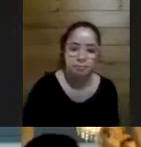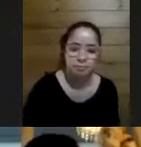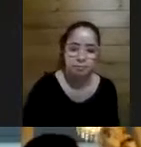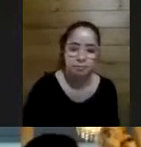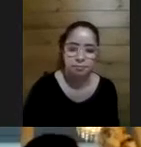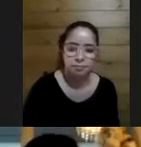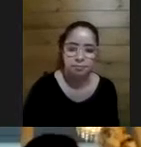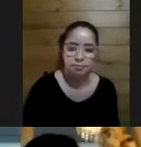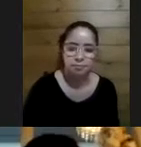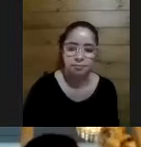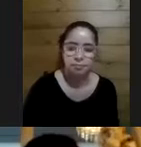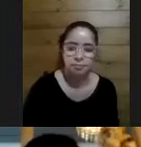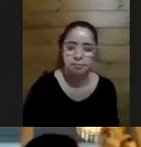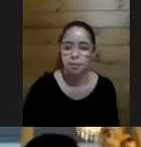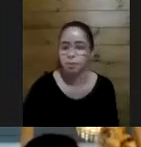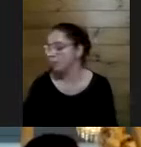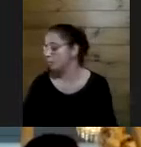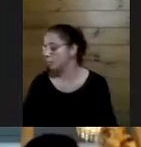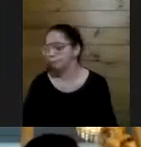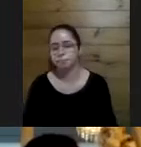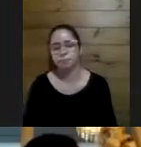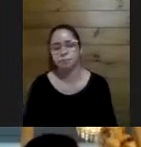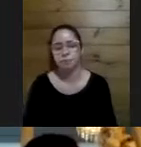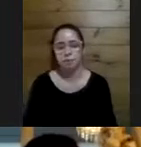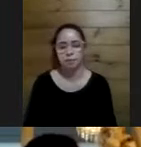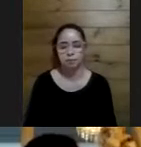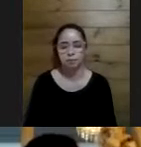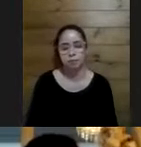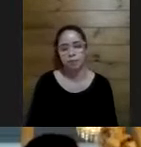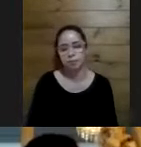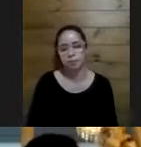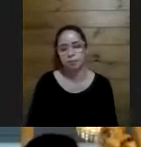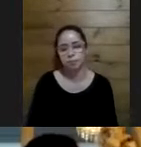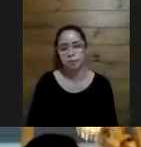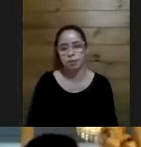entrou tão altivo, eu achei que aquele sinal estava tão forte que ele não iria perder.